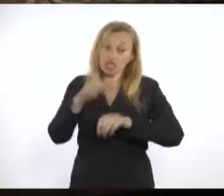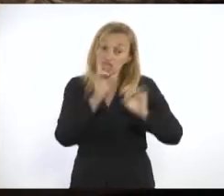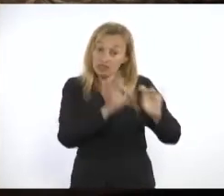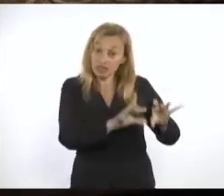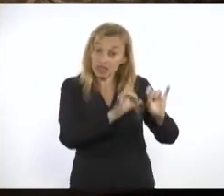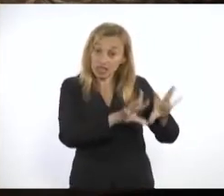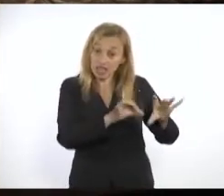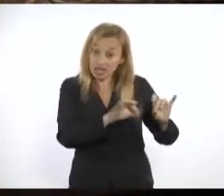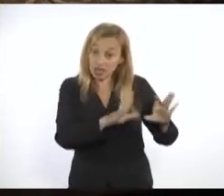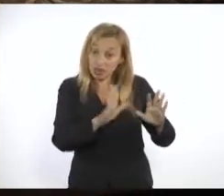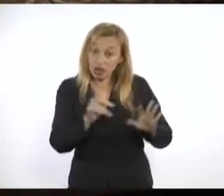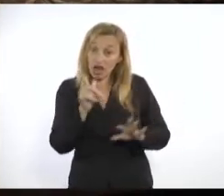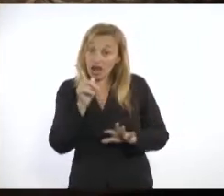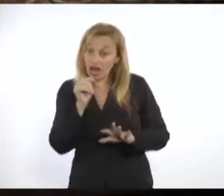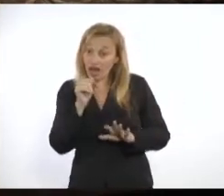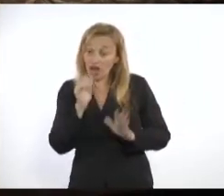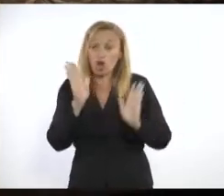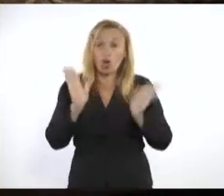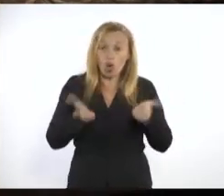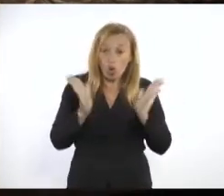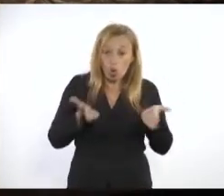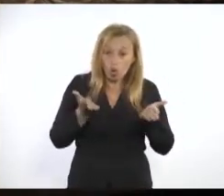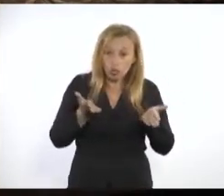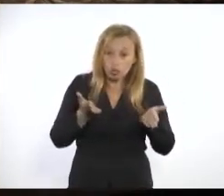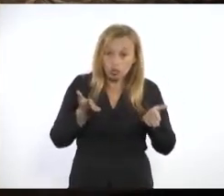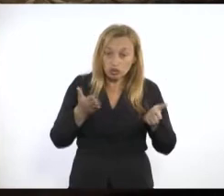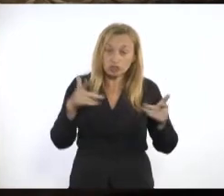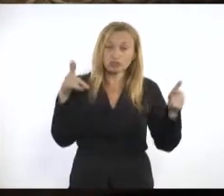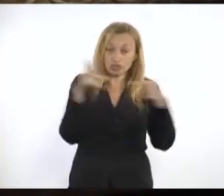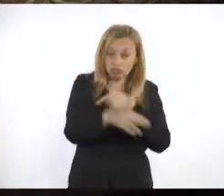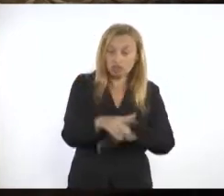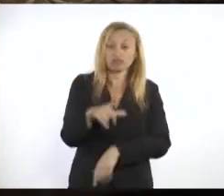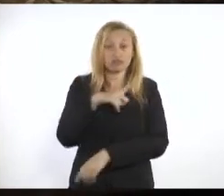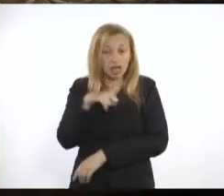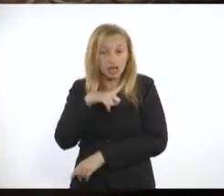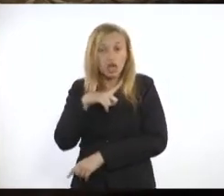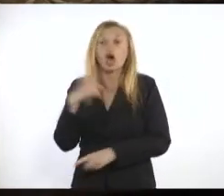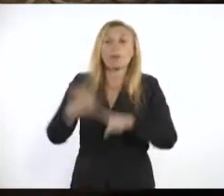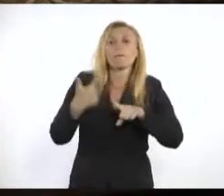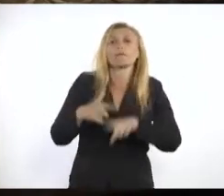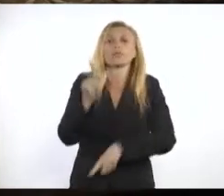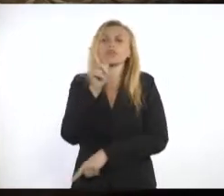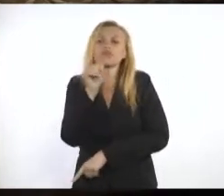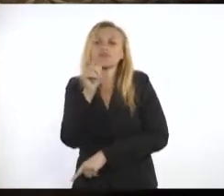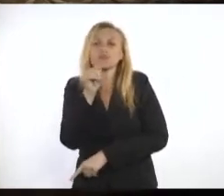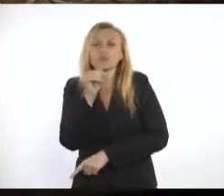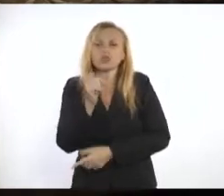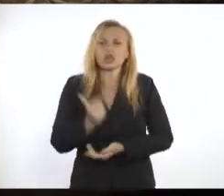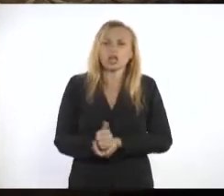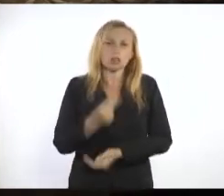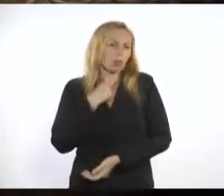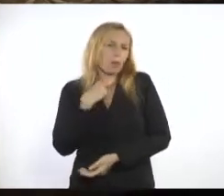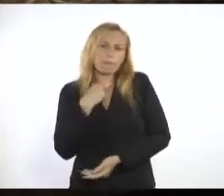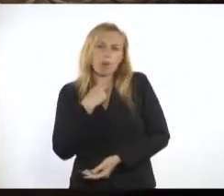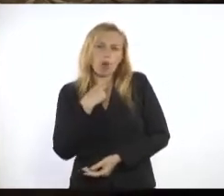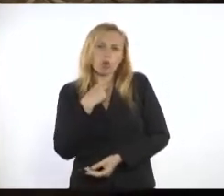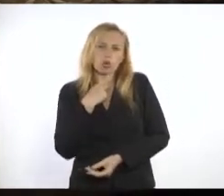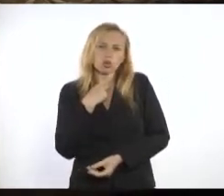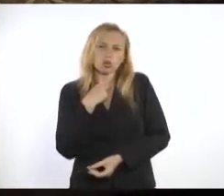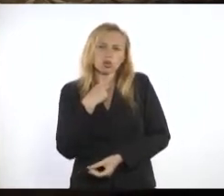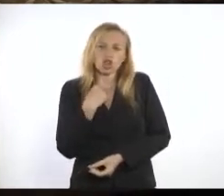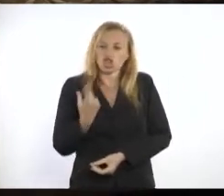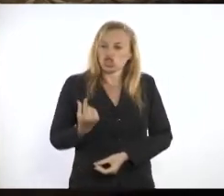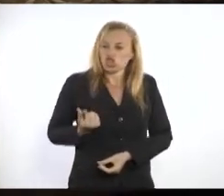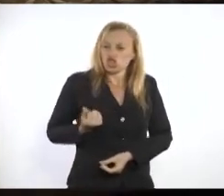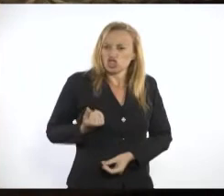água, hoje estão tendo que reestatizar, porque a água, ela não pode ser para gerar